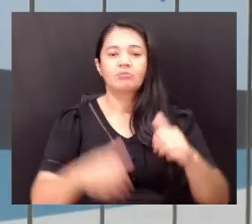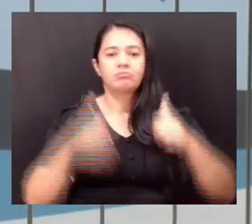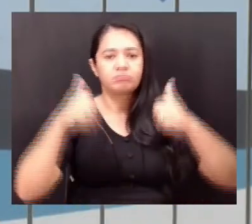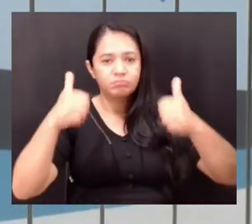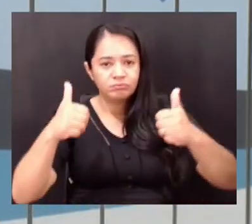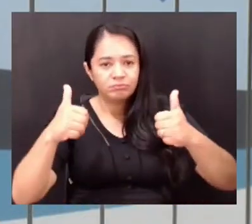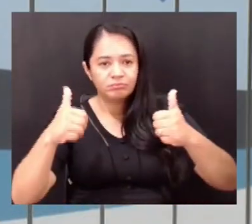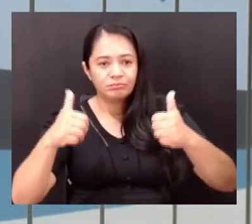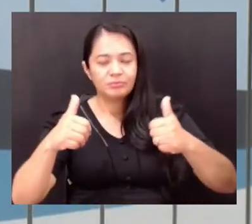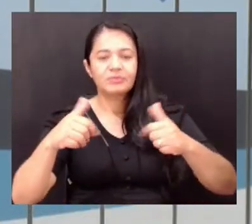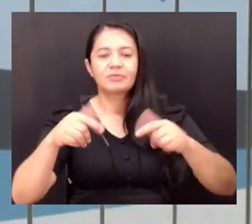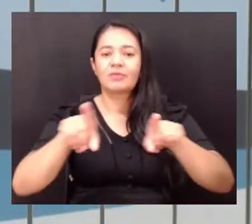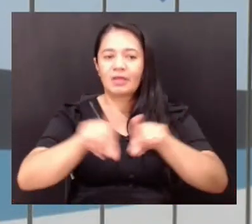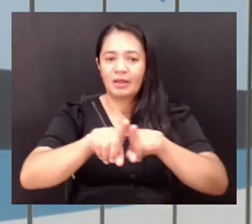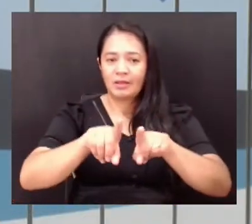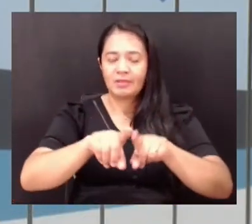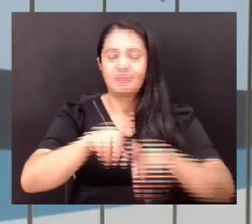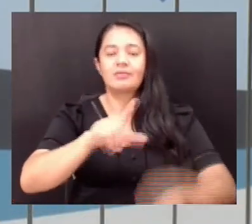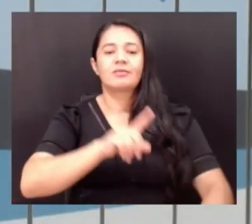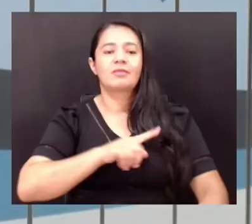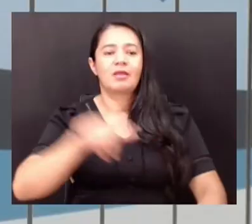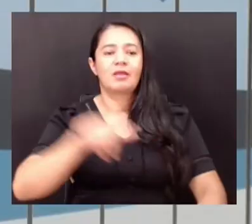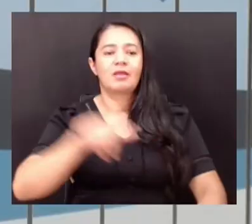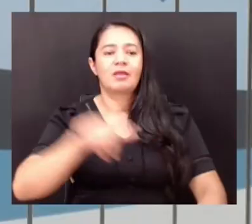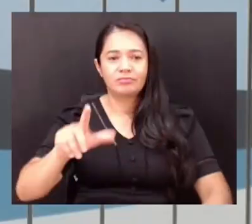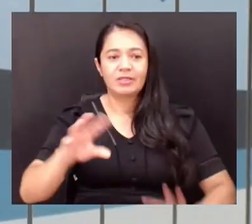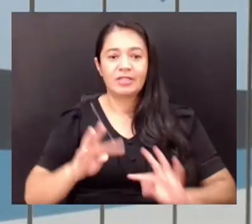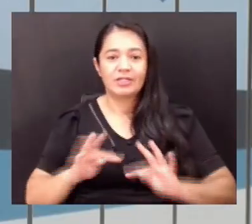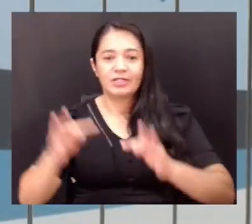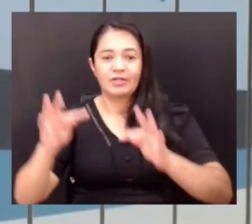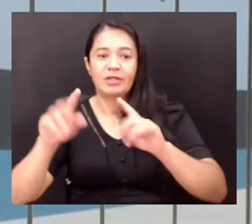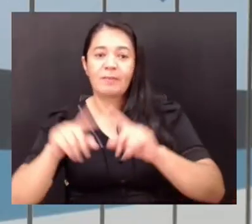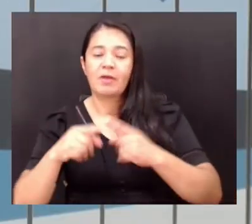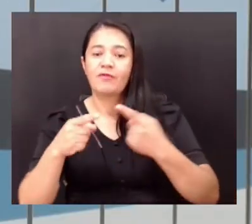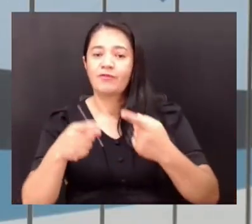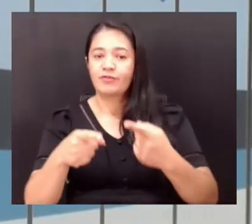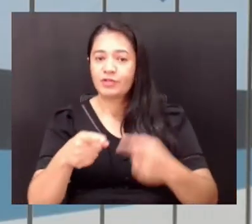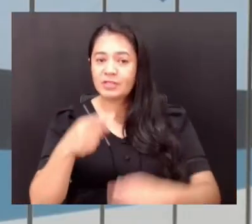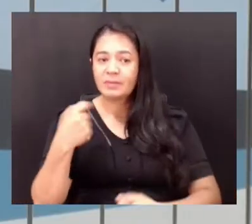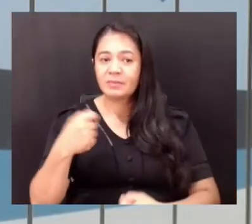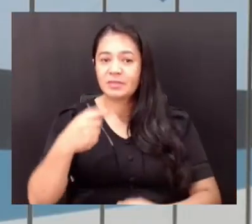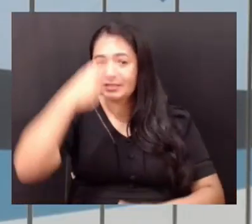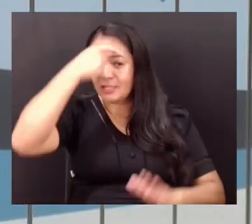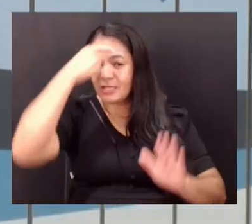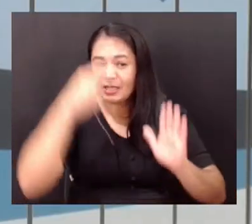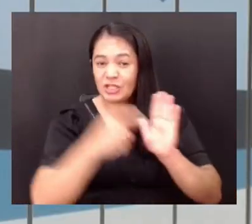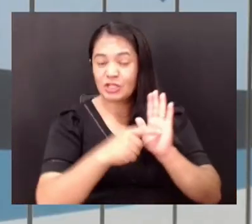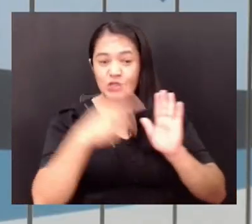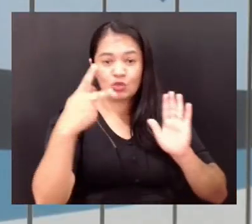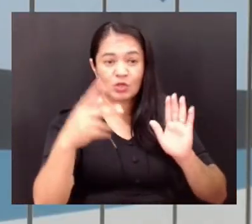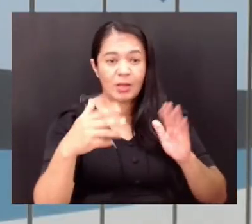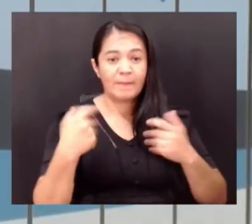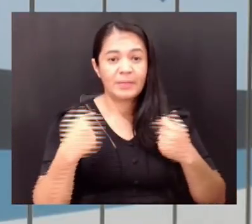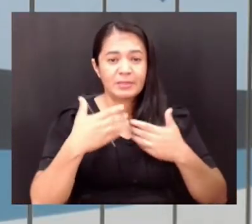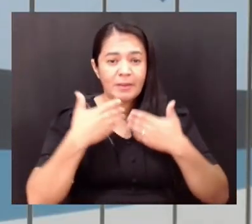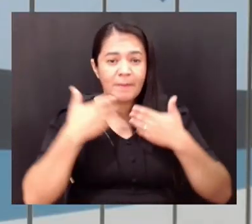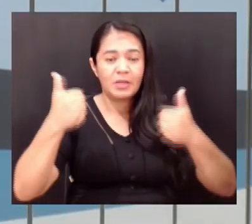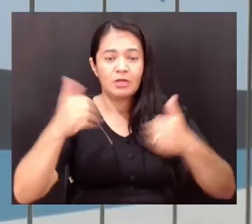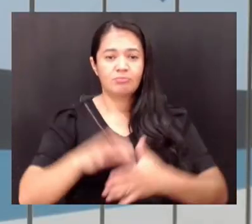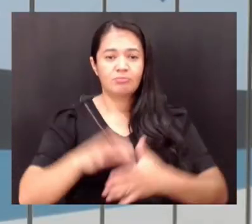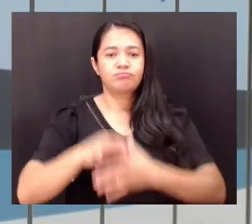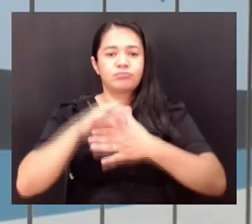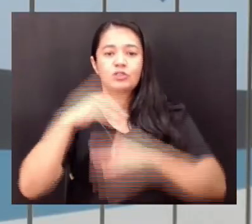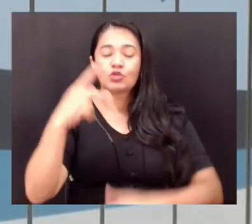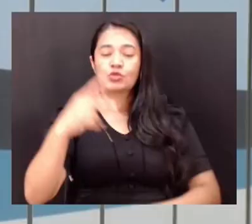em tecnologia, mas você tem que melhorar a sua inteligência artificial, você tem que melhorar a sua liderança, você tem que melhorar a